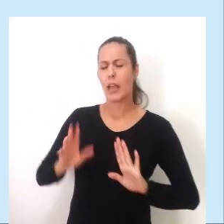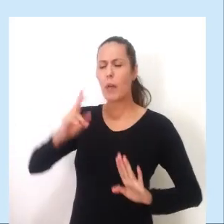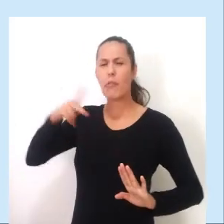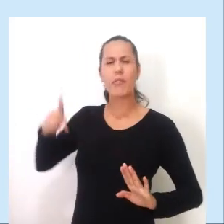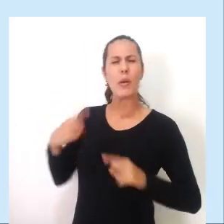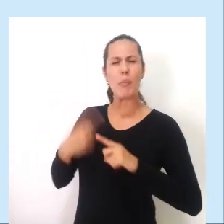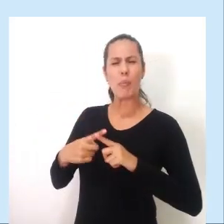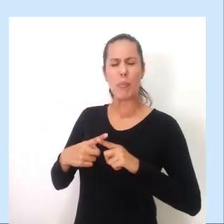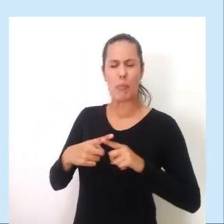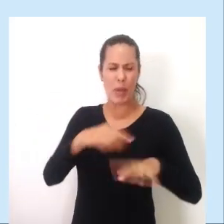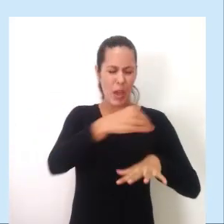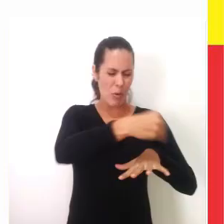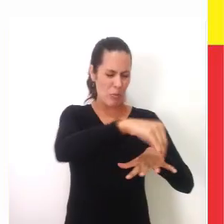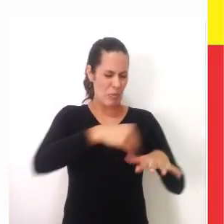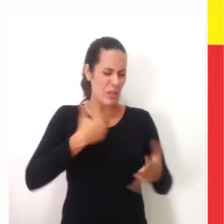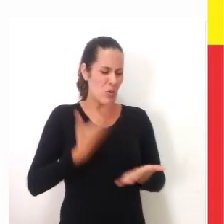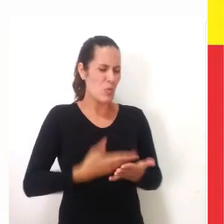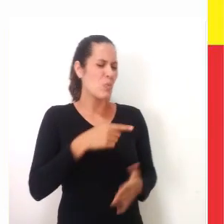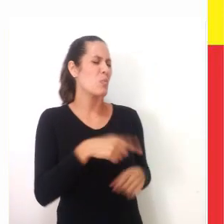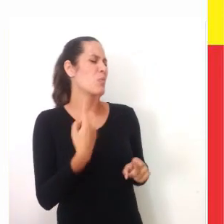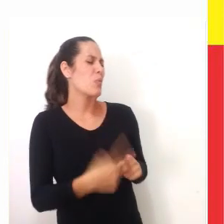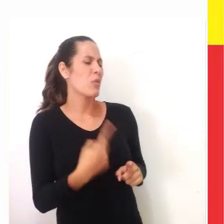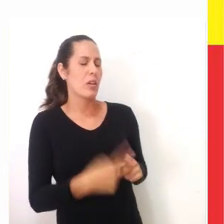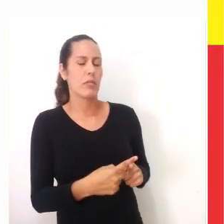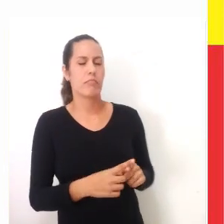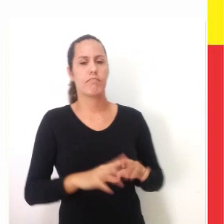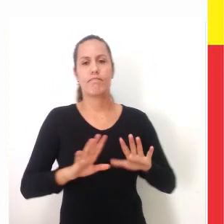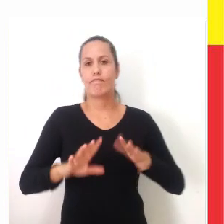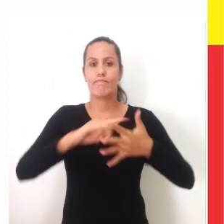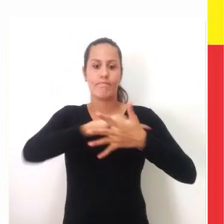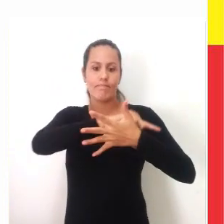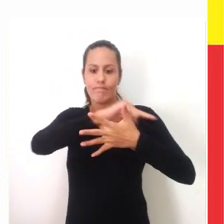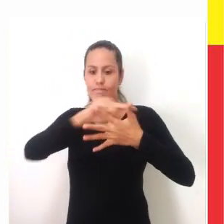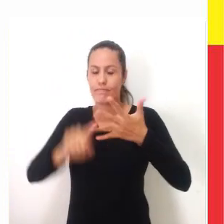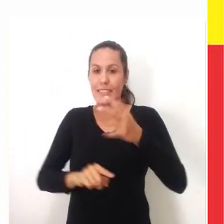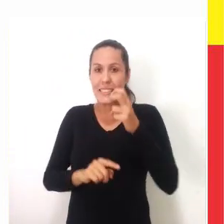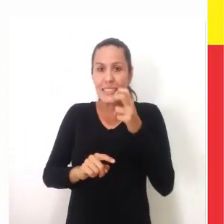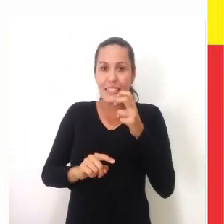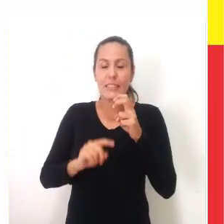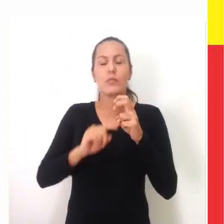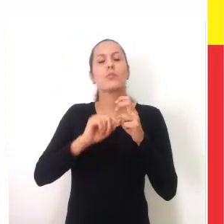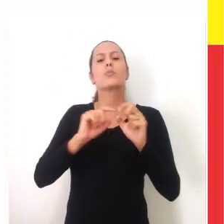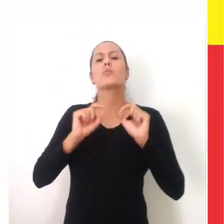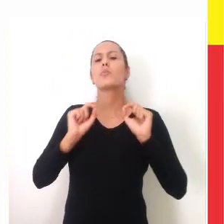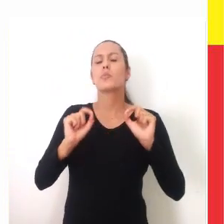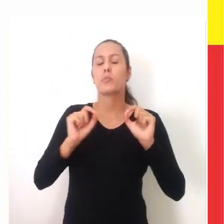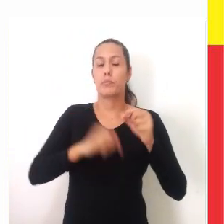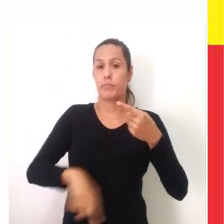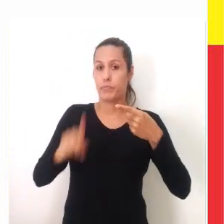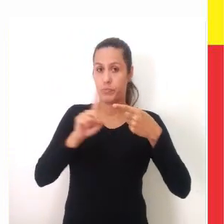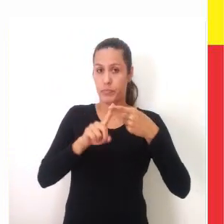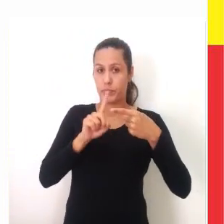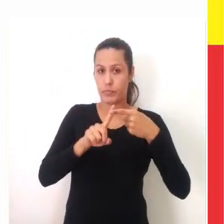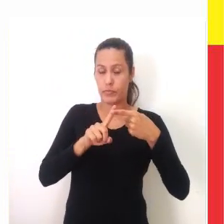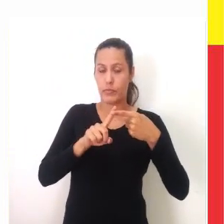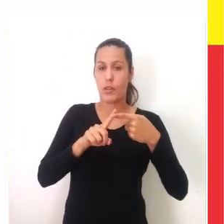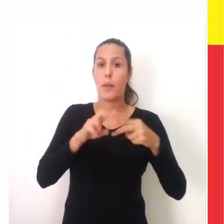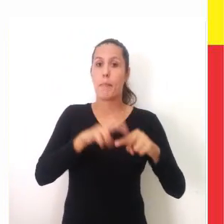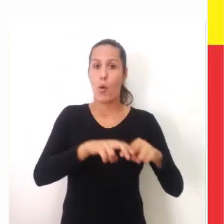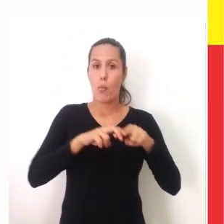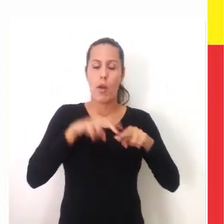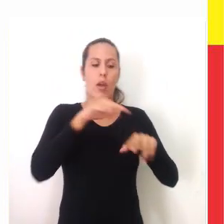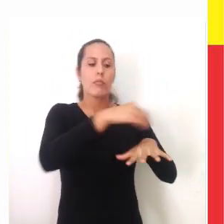Dantas, por que eu tenho que estudar os fósseis? 5 bons motivos. Primeiro, é através